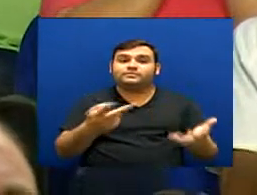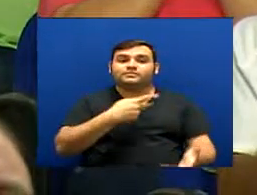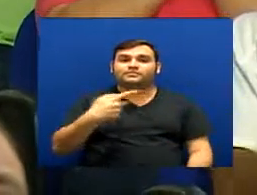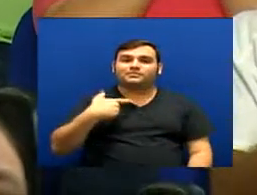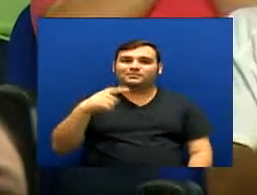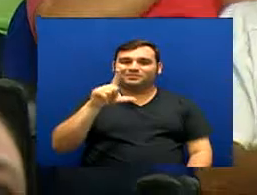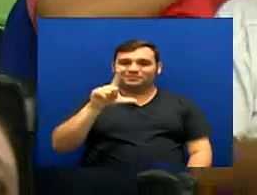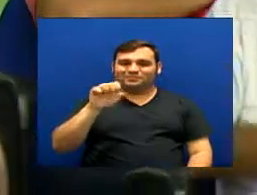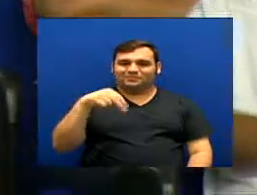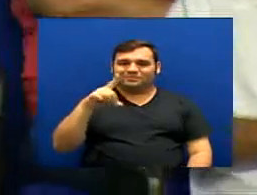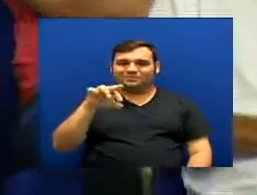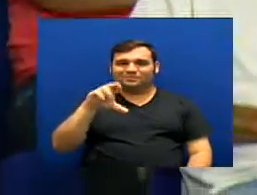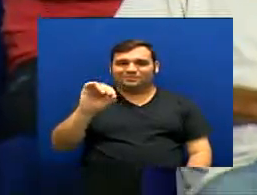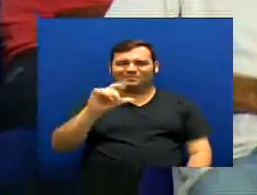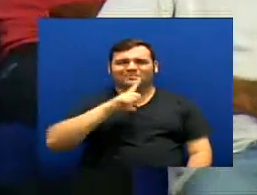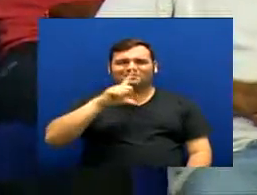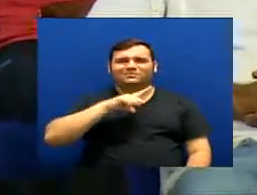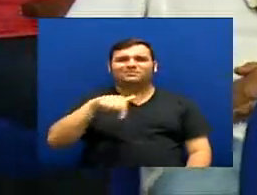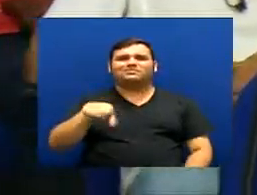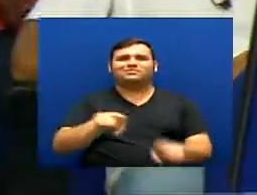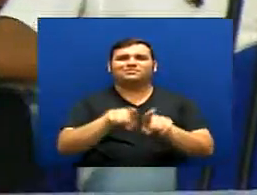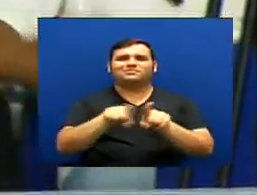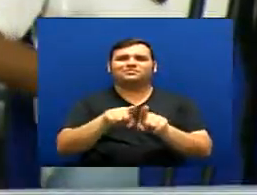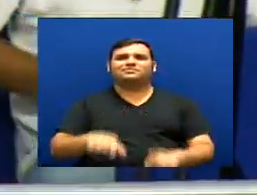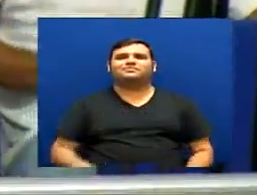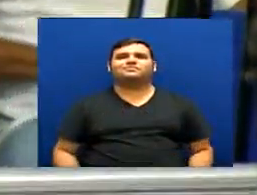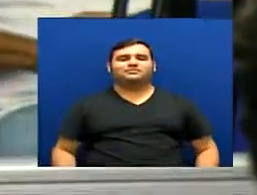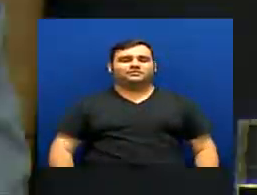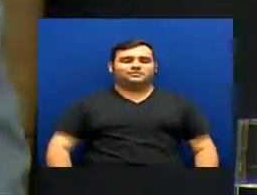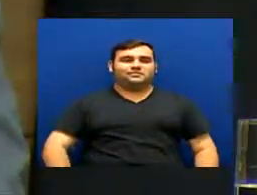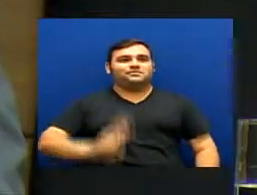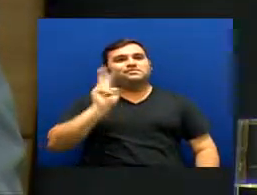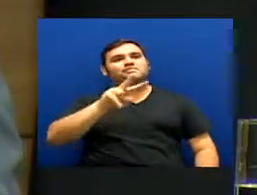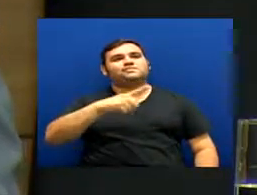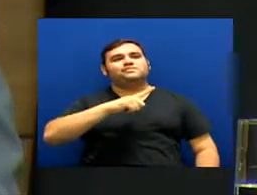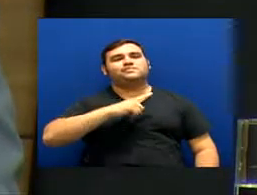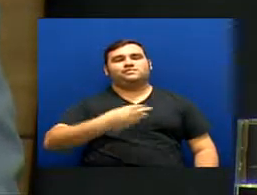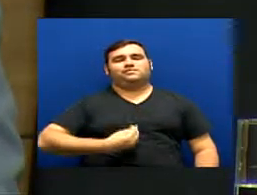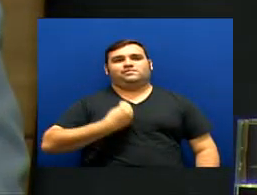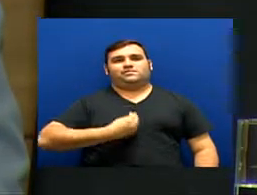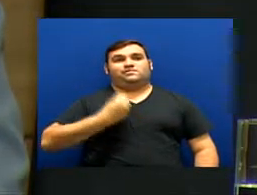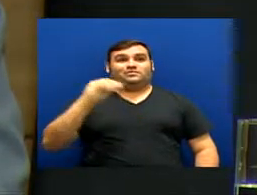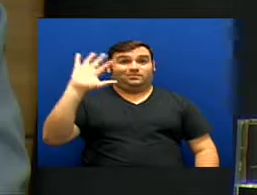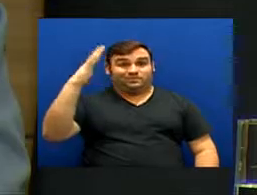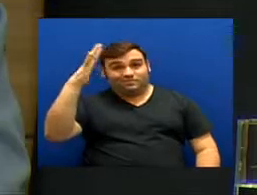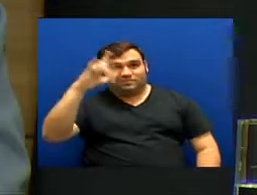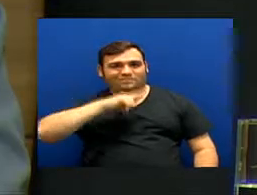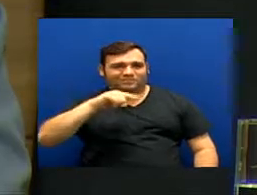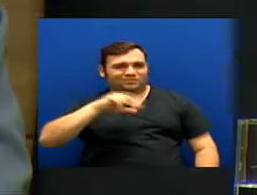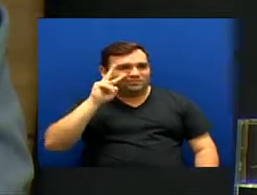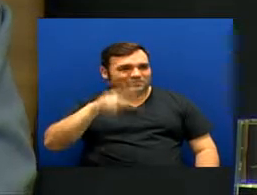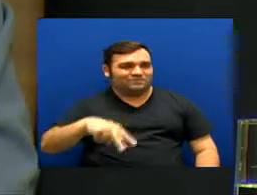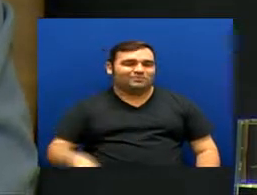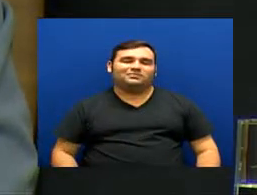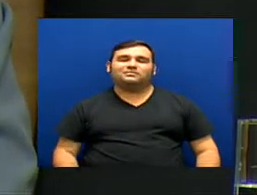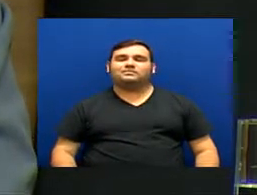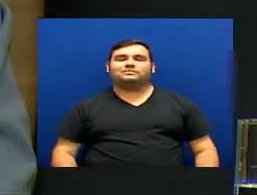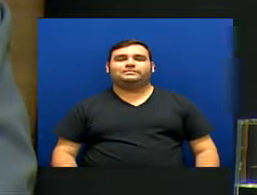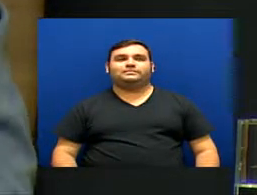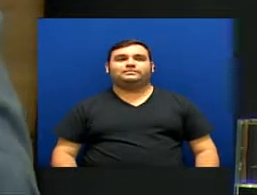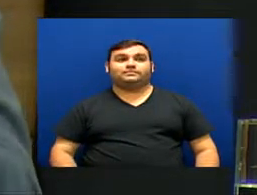verniz de educação que eu tenho devo a elas. E só tenho que ser muito agradecido. O pessoal diz, mas você